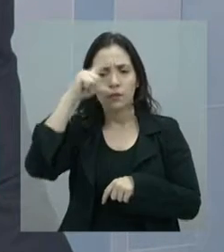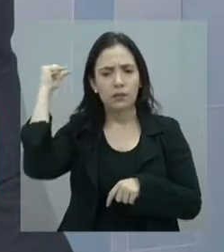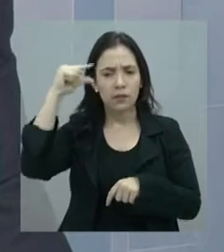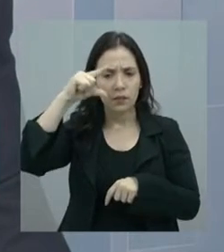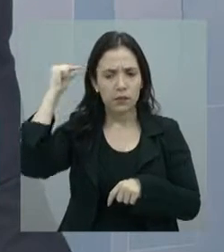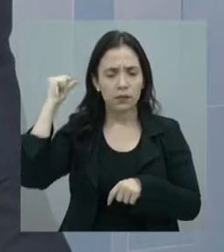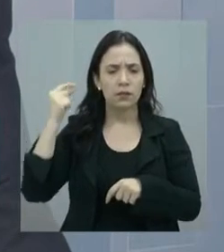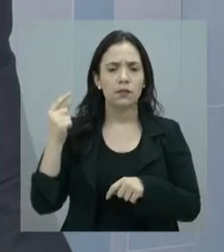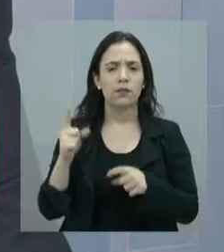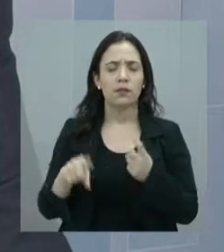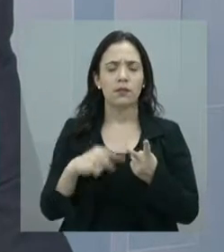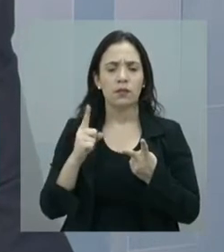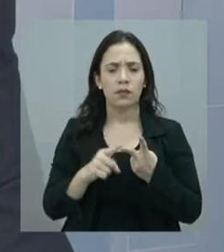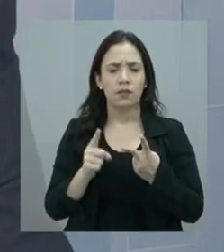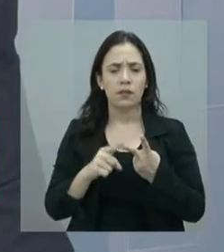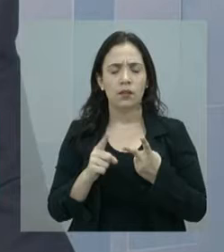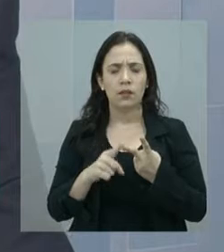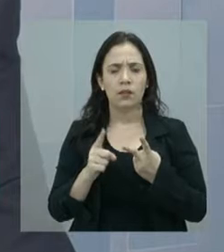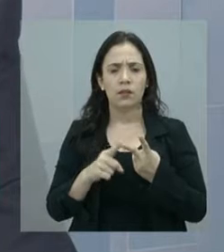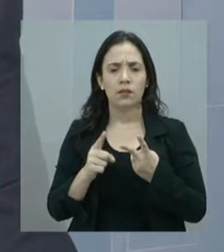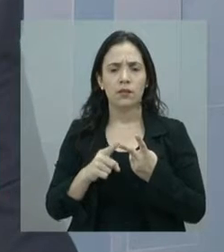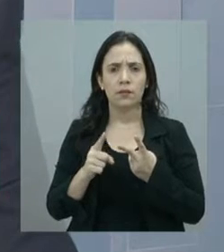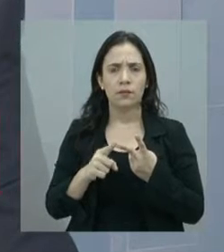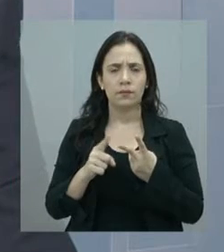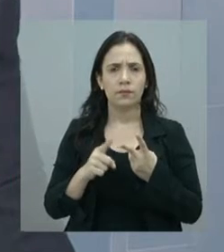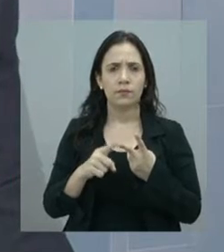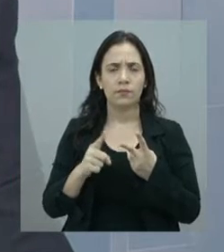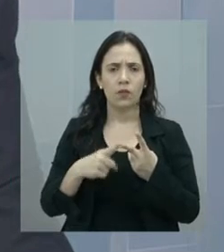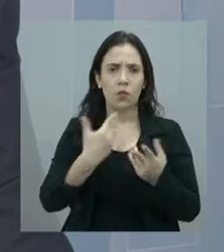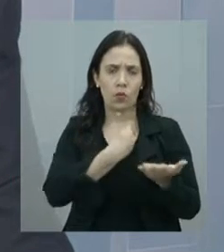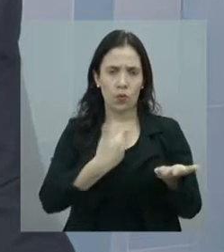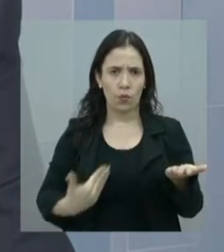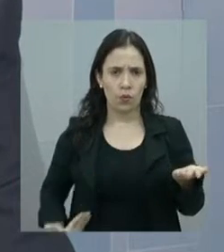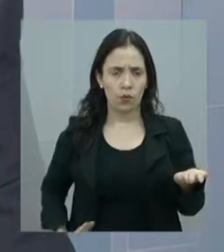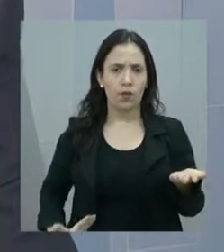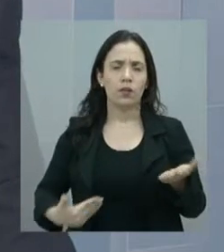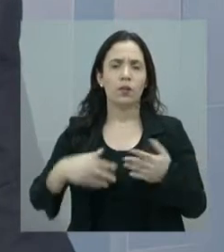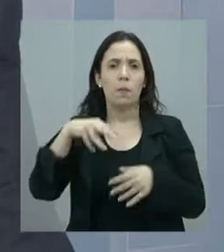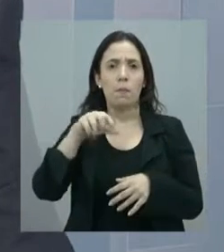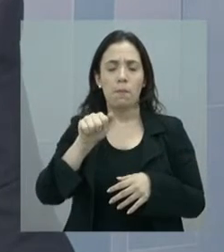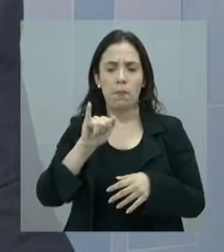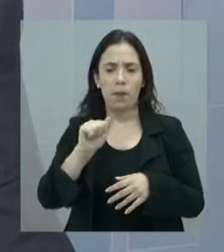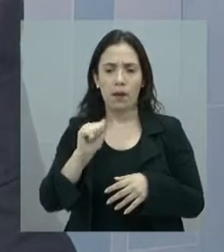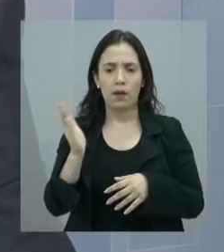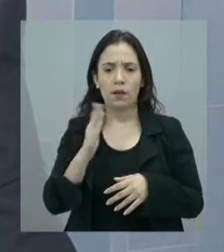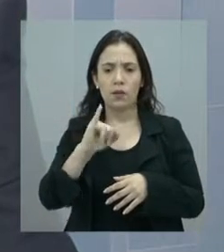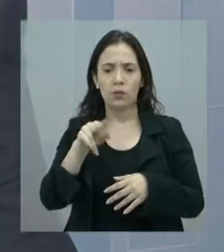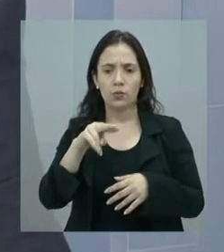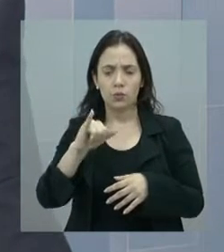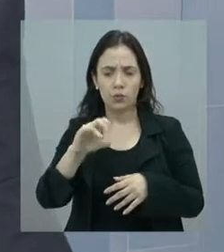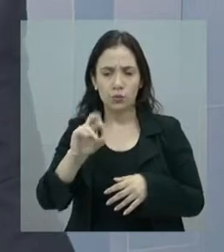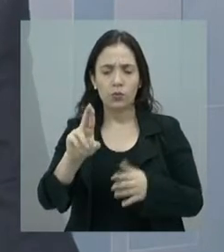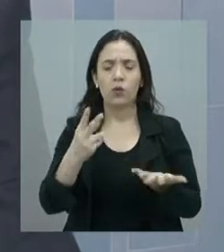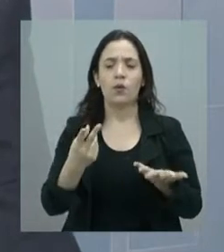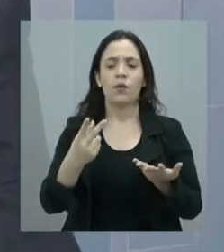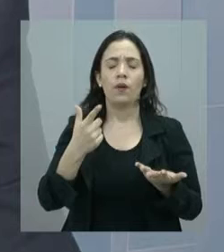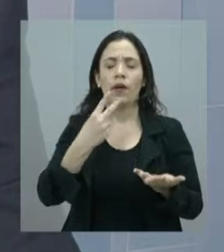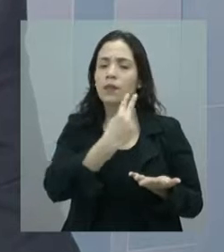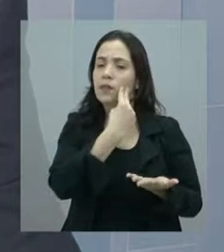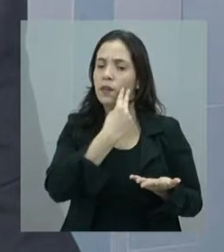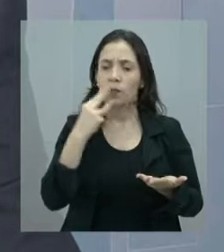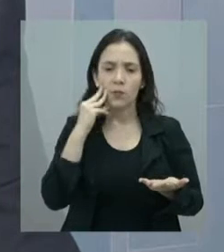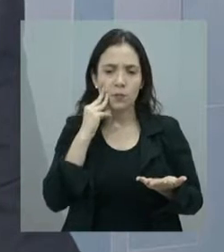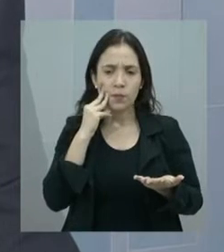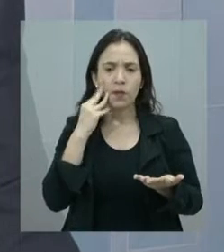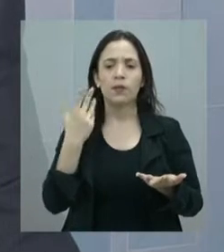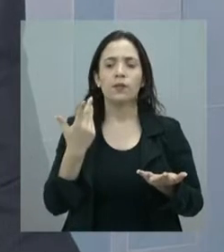Albuquerque, como o próprio governador, o Maia Júnior, o Nelson Martins e pessoas